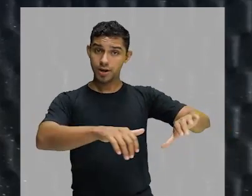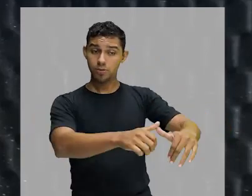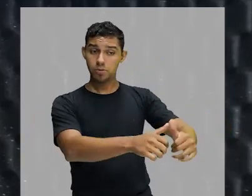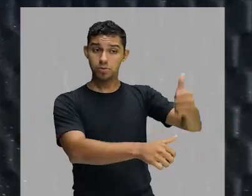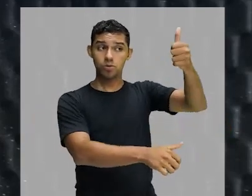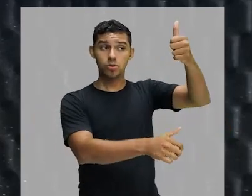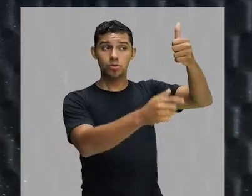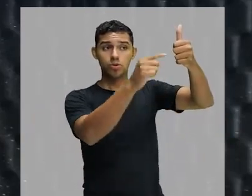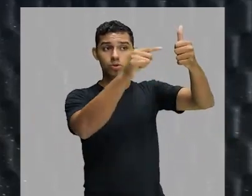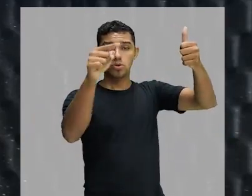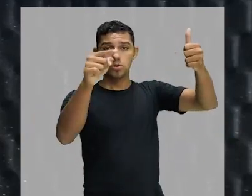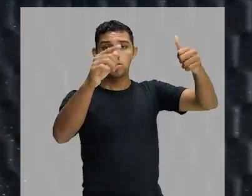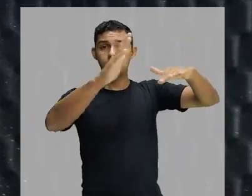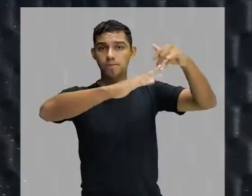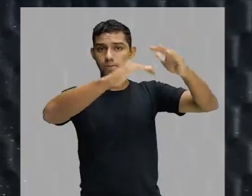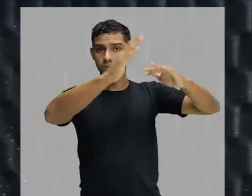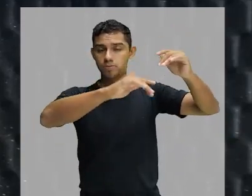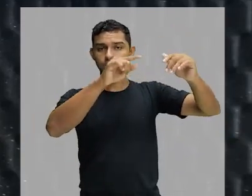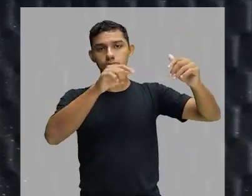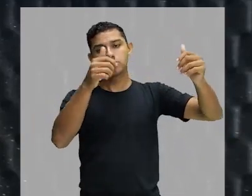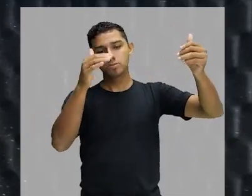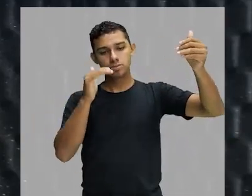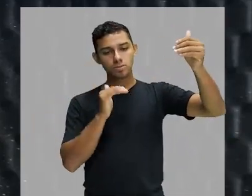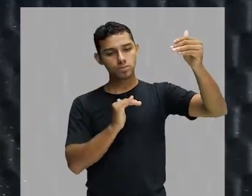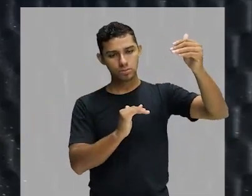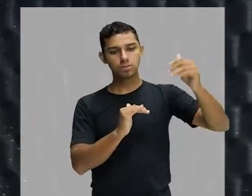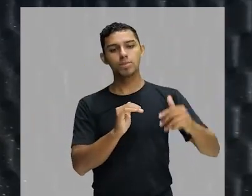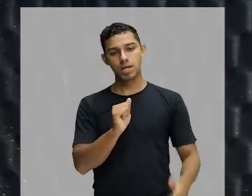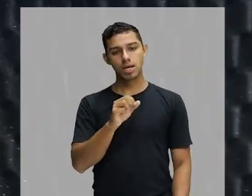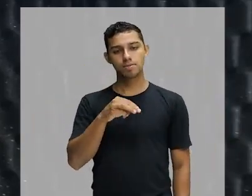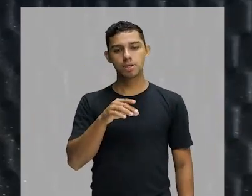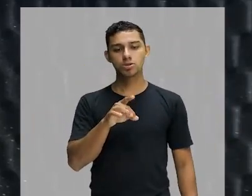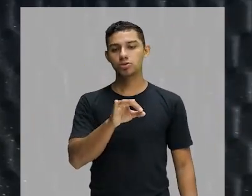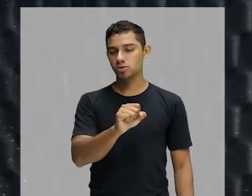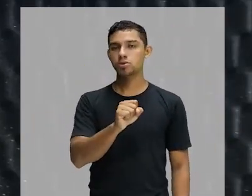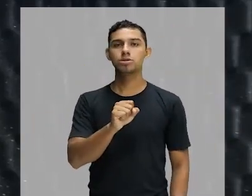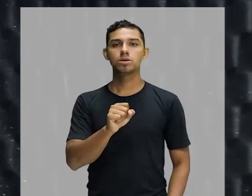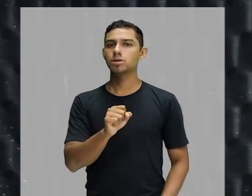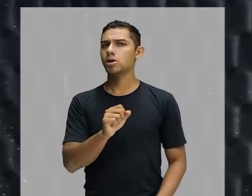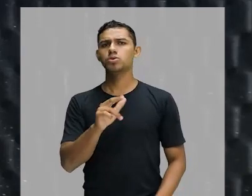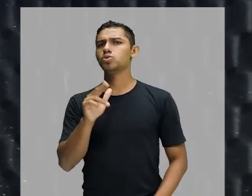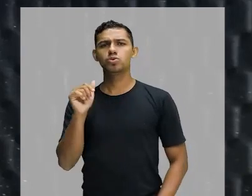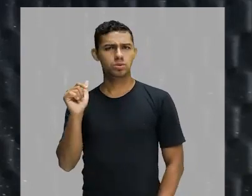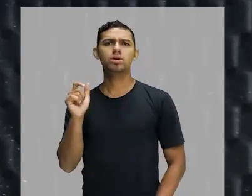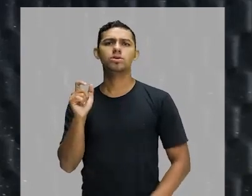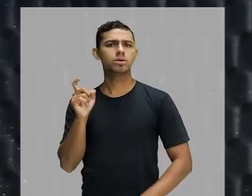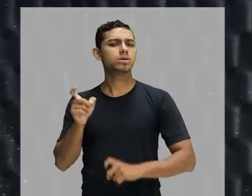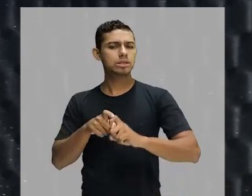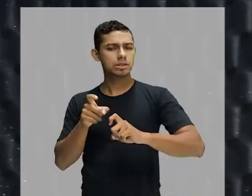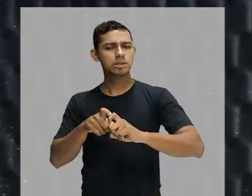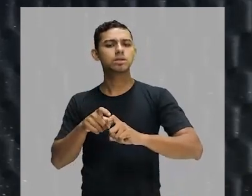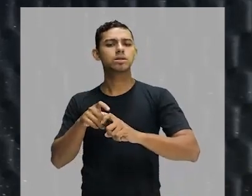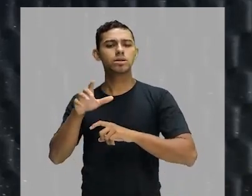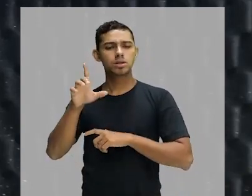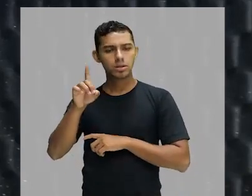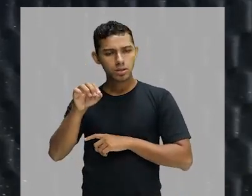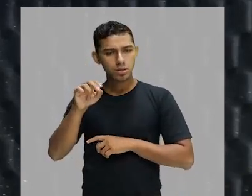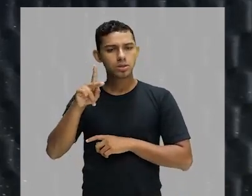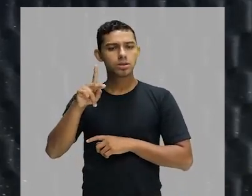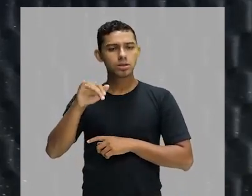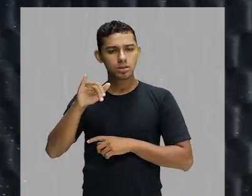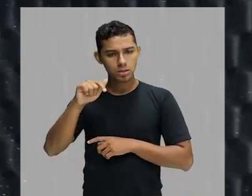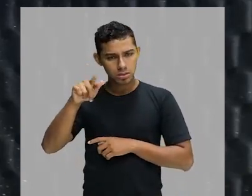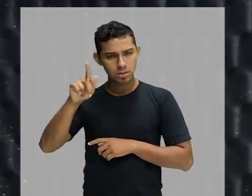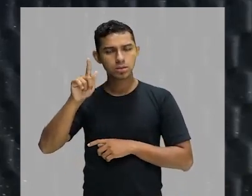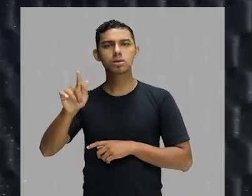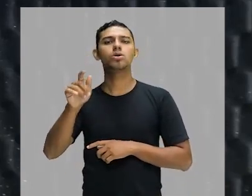Raramente um atleta desse vai conseguir vencer um atleta profissional. Então, nunca ele vai passar por um exame antidoping. Então, ele vai ficar fazendo uso desse